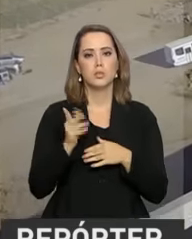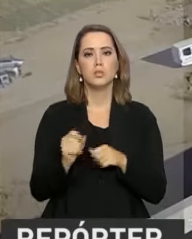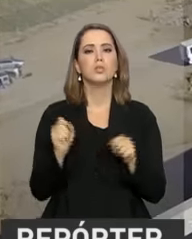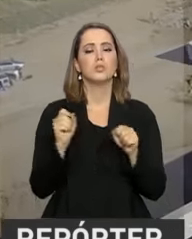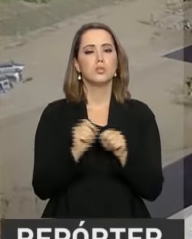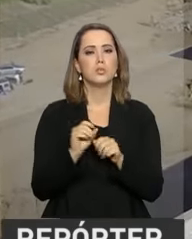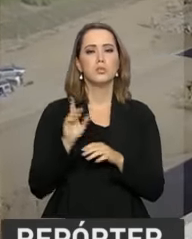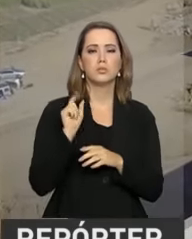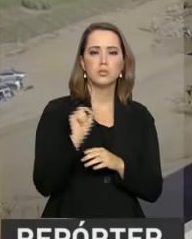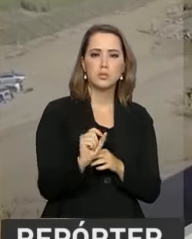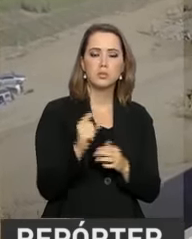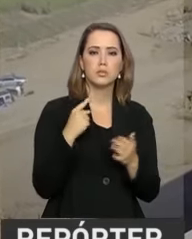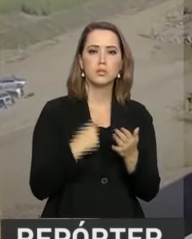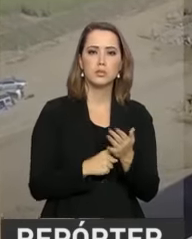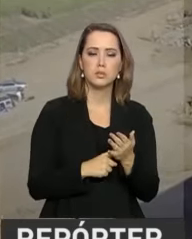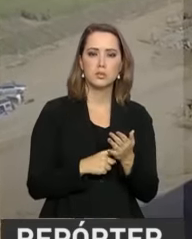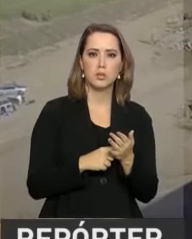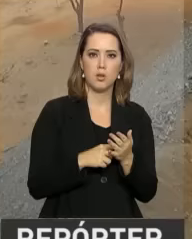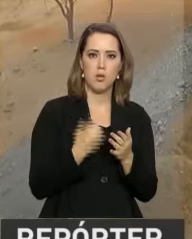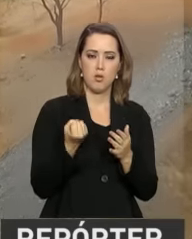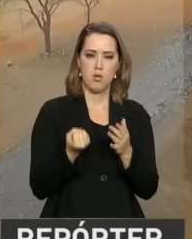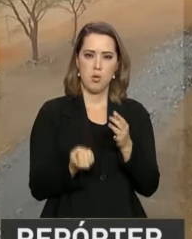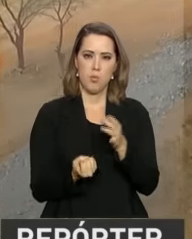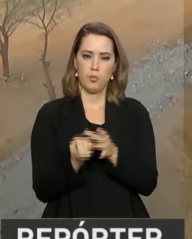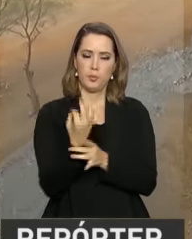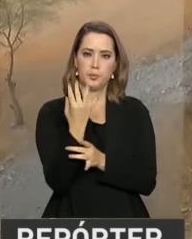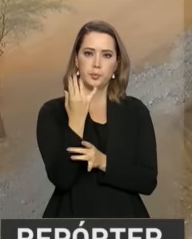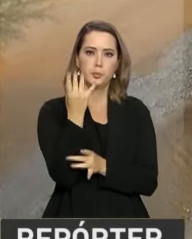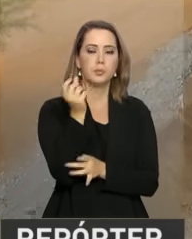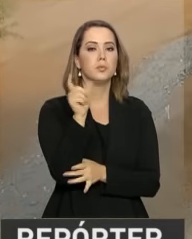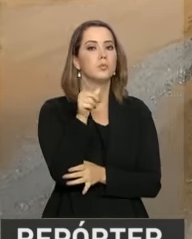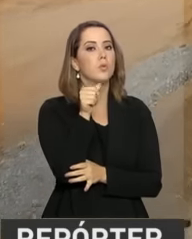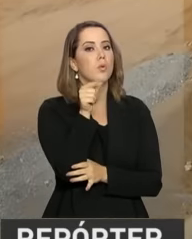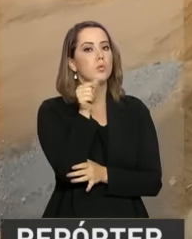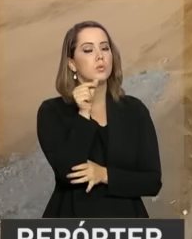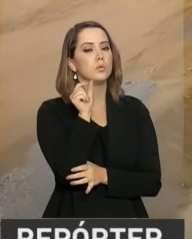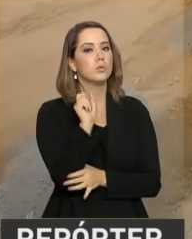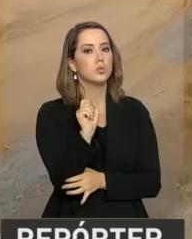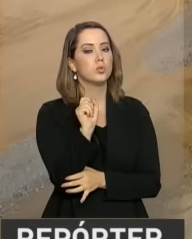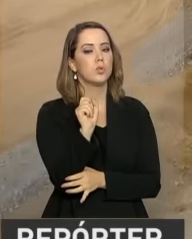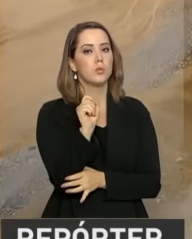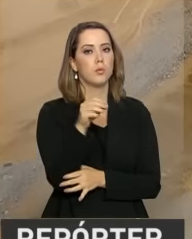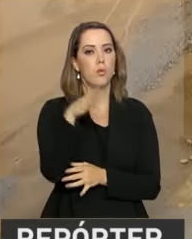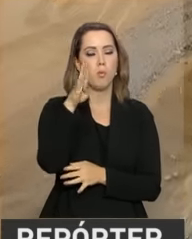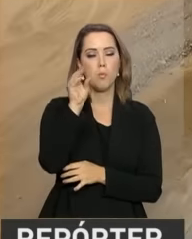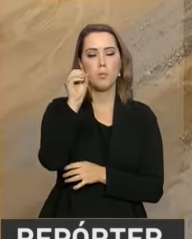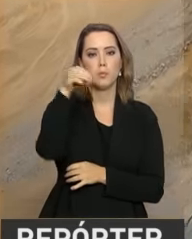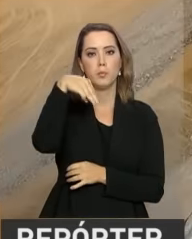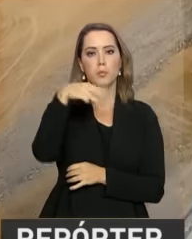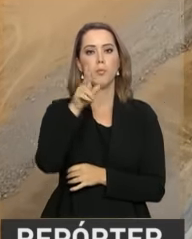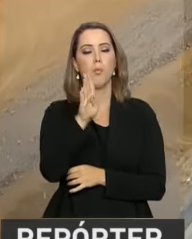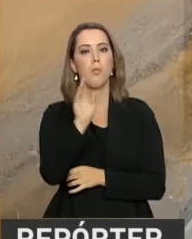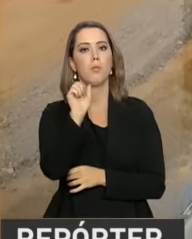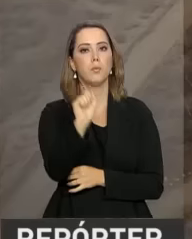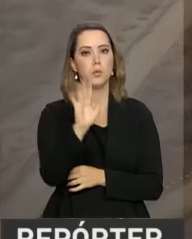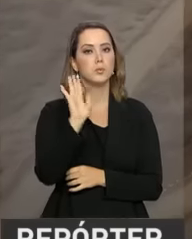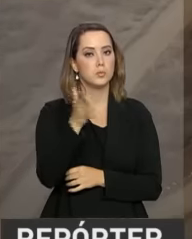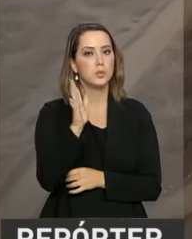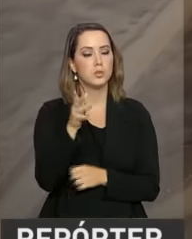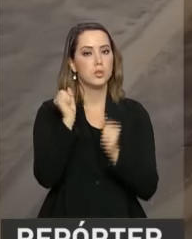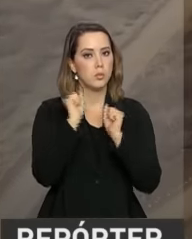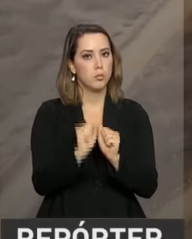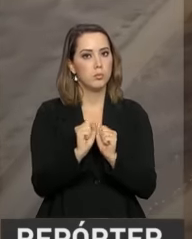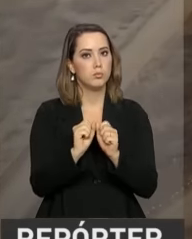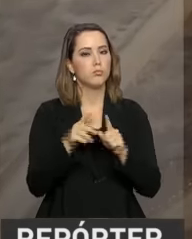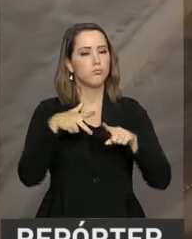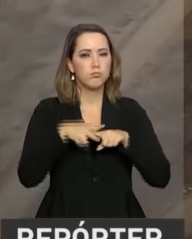viabilizar com que as bombas que estarão estão estarão viabilizando estes enchimentos possam estar sendo